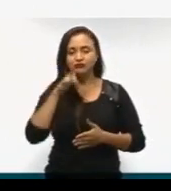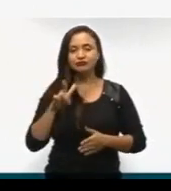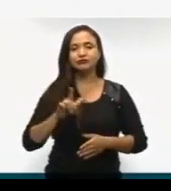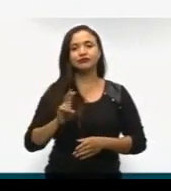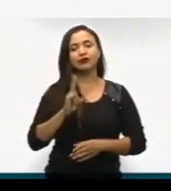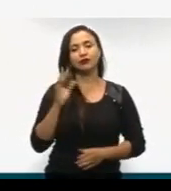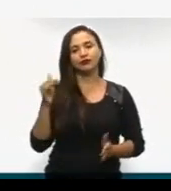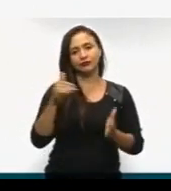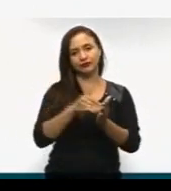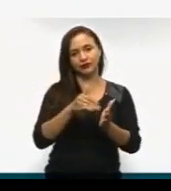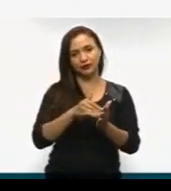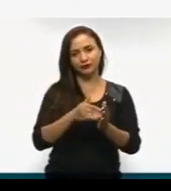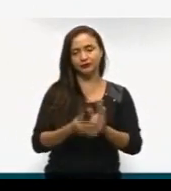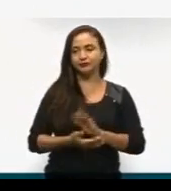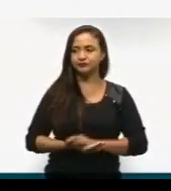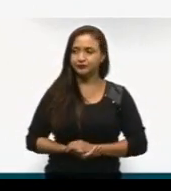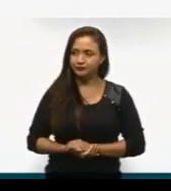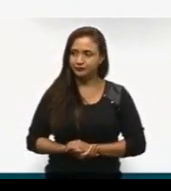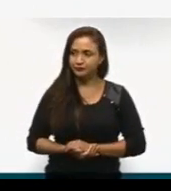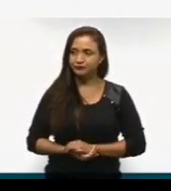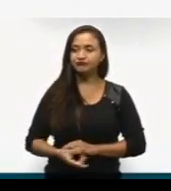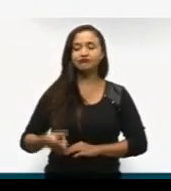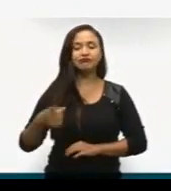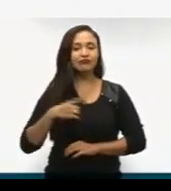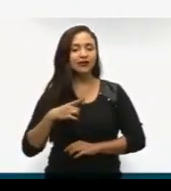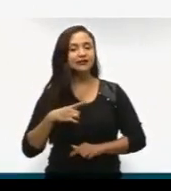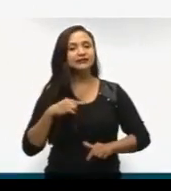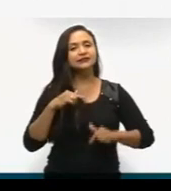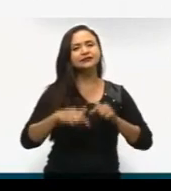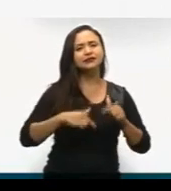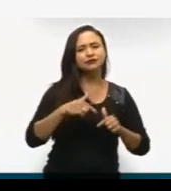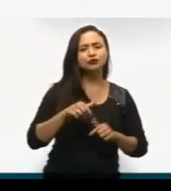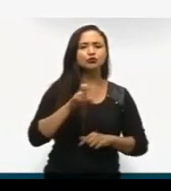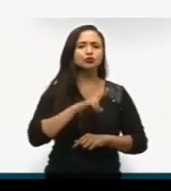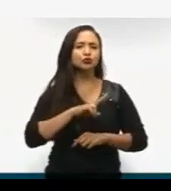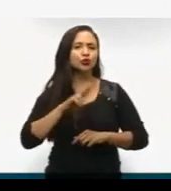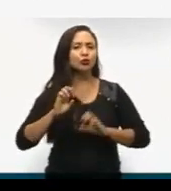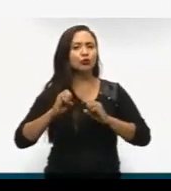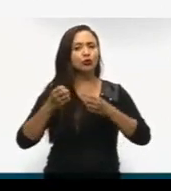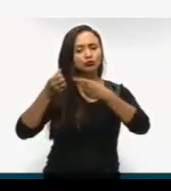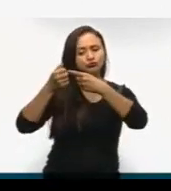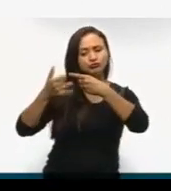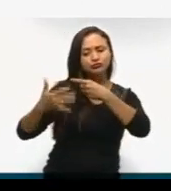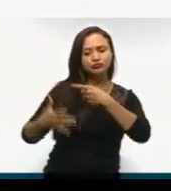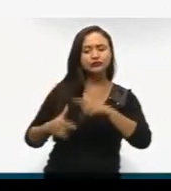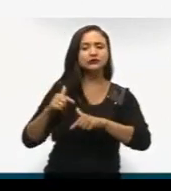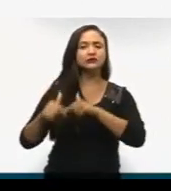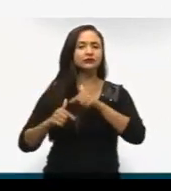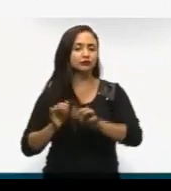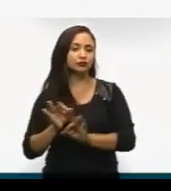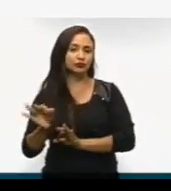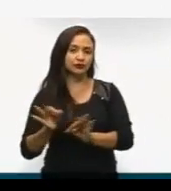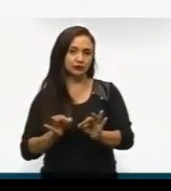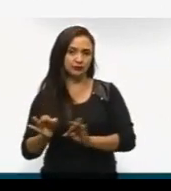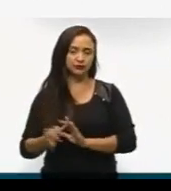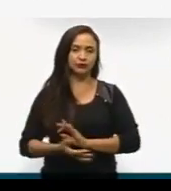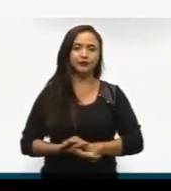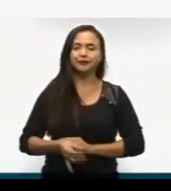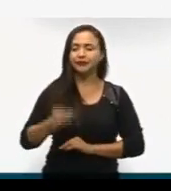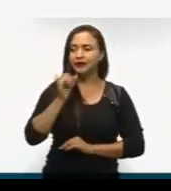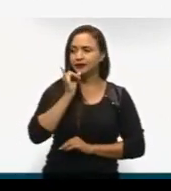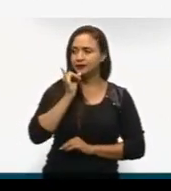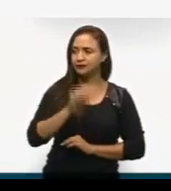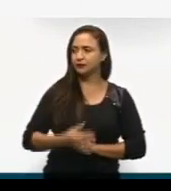final. Atividade ou serviço é o nome ou a descrição do serviço do orçamento. Por